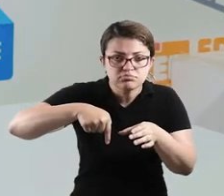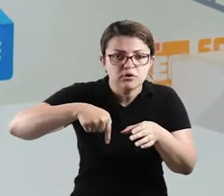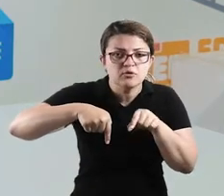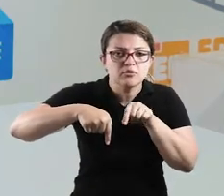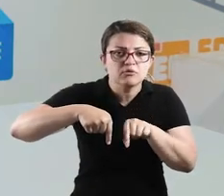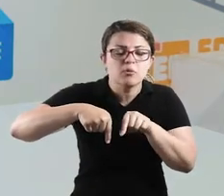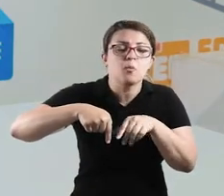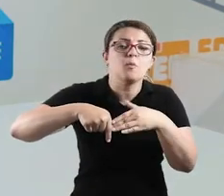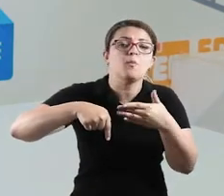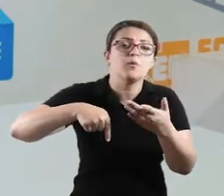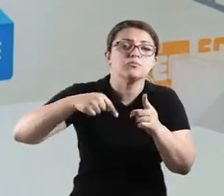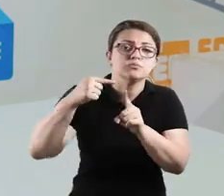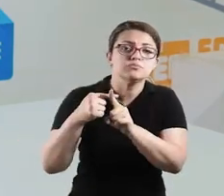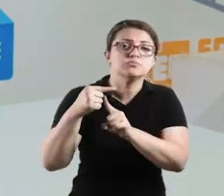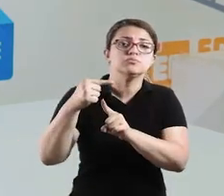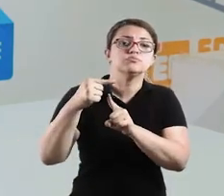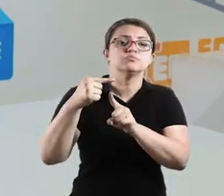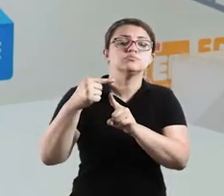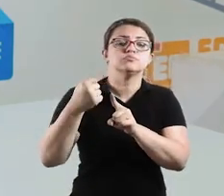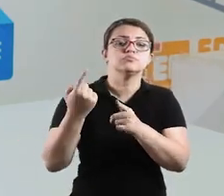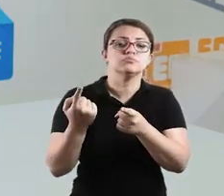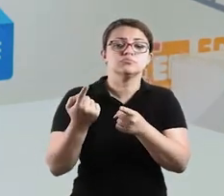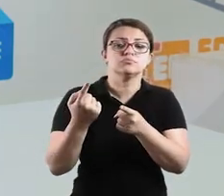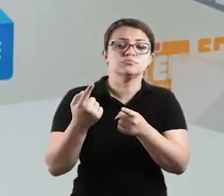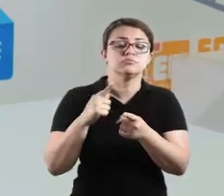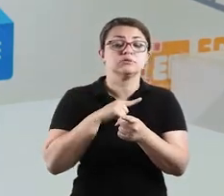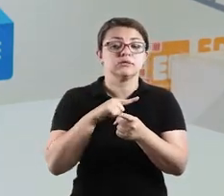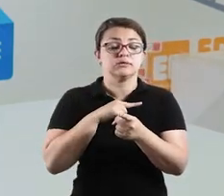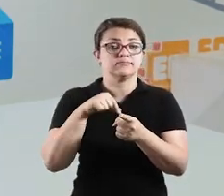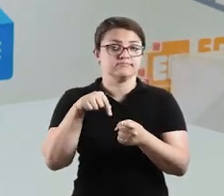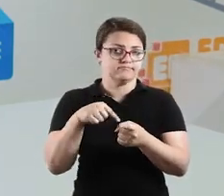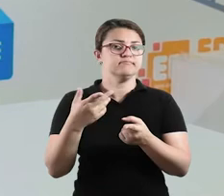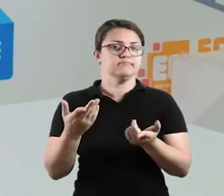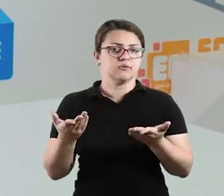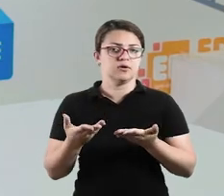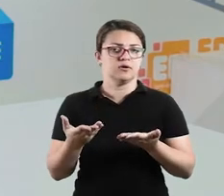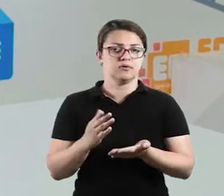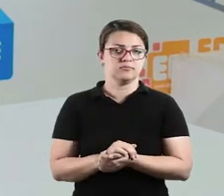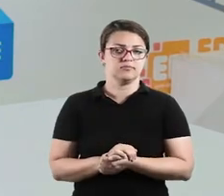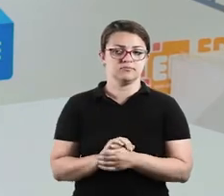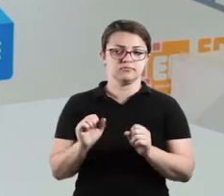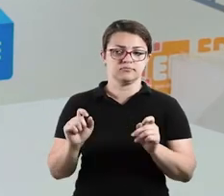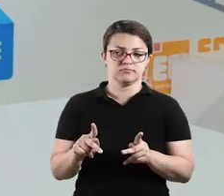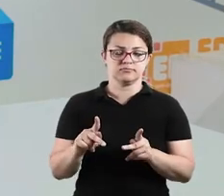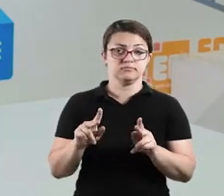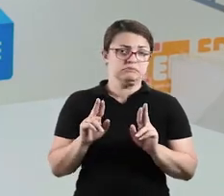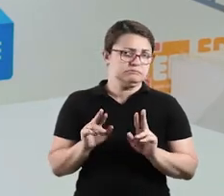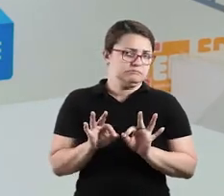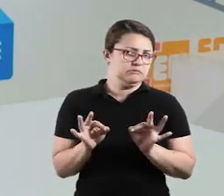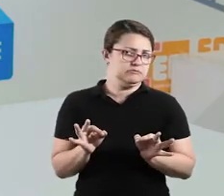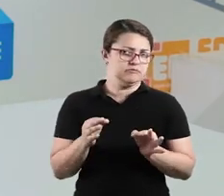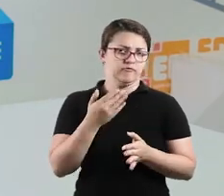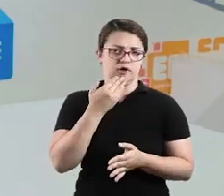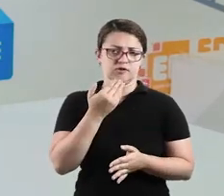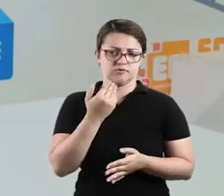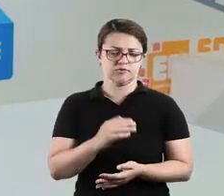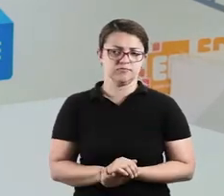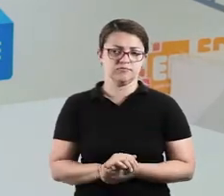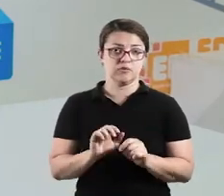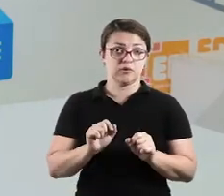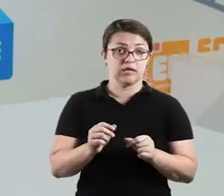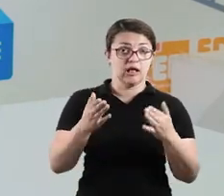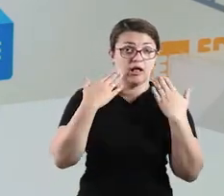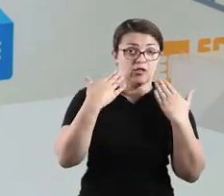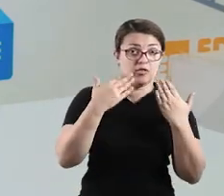descobrir qual é o tamanho do calor que essa água tem agora nesse momento. Tudo bem? Simples e